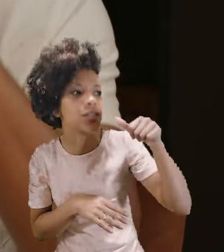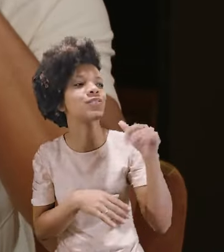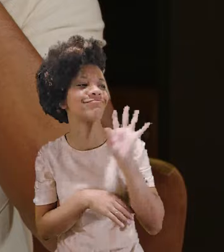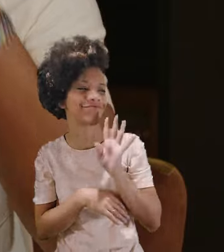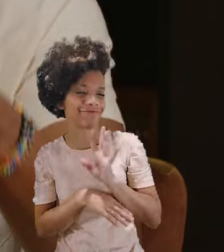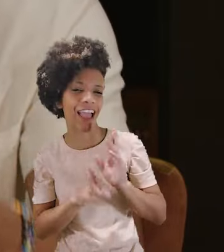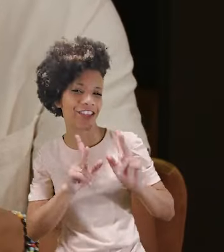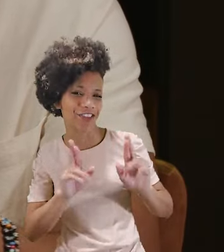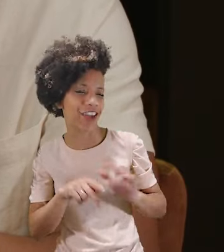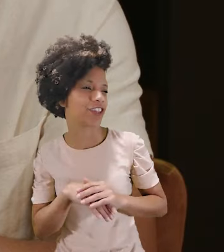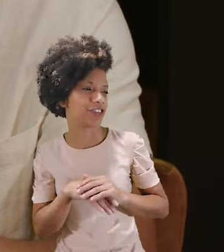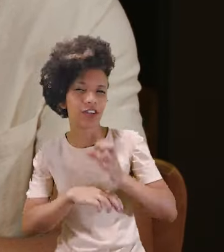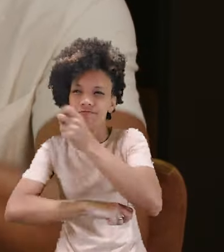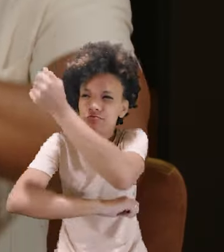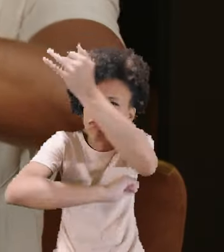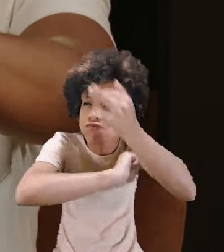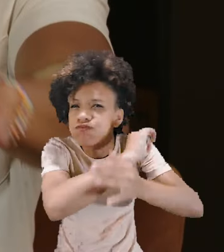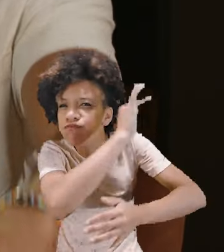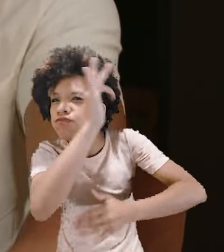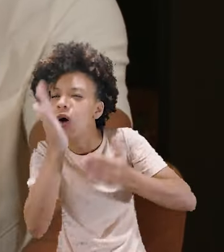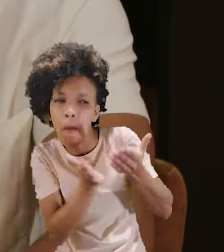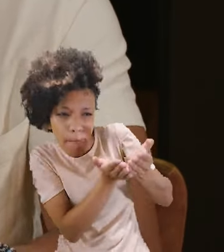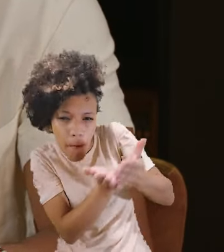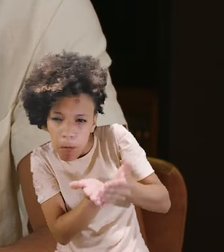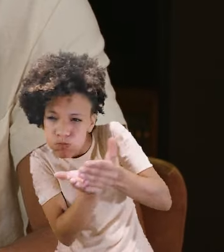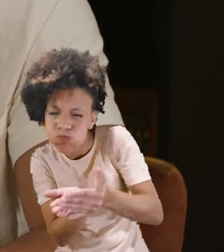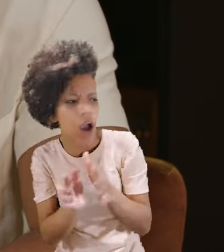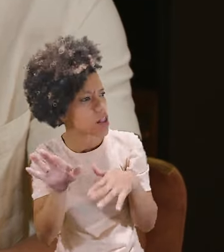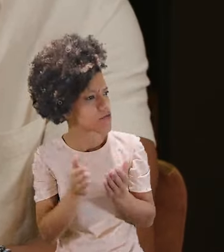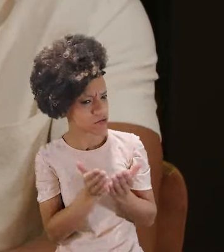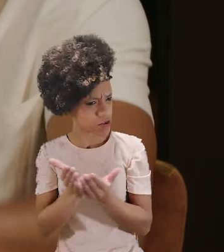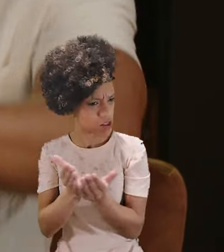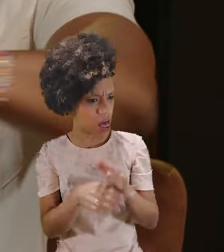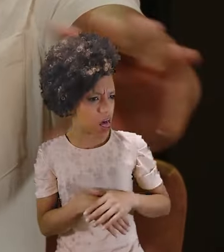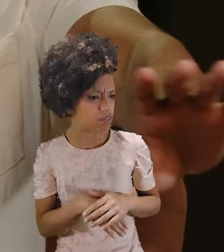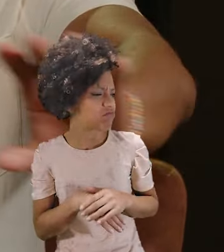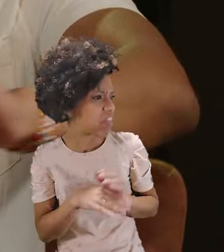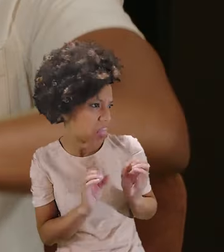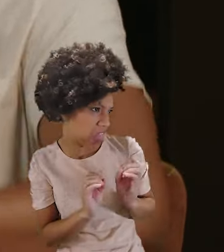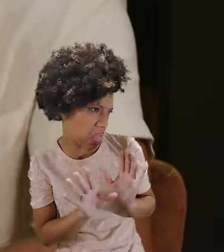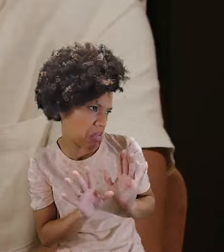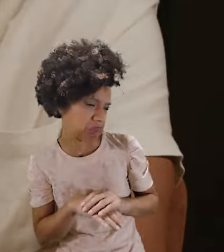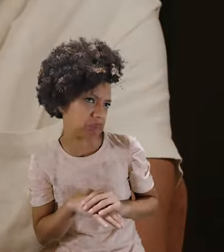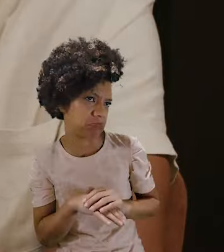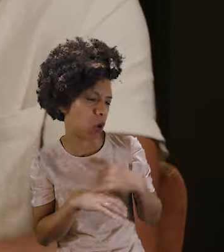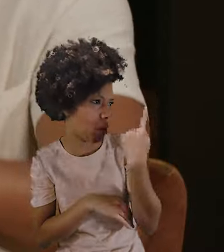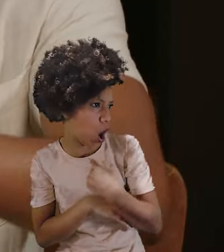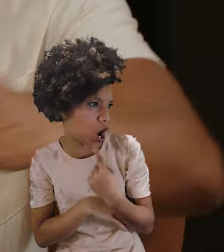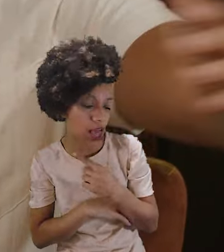é muito diferente assim as paisagens nós tiver as comunidades ribeirinhas cada vez você passa cara tem tipo nada durante